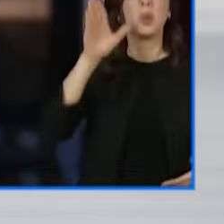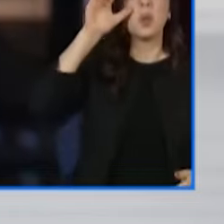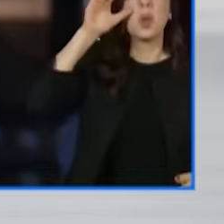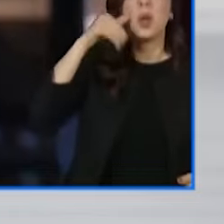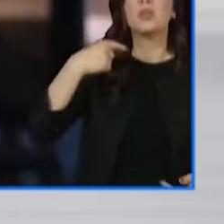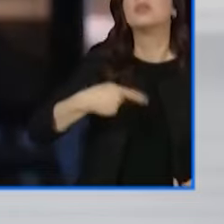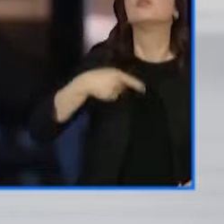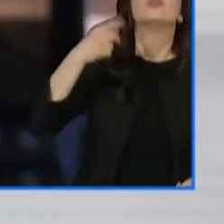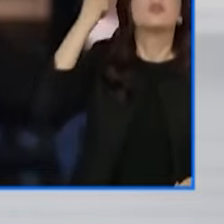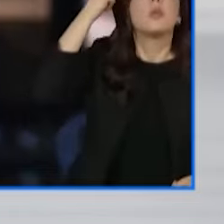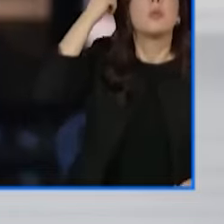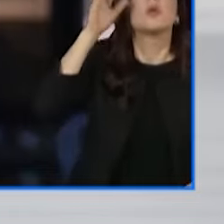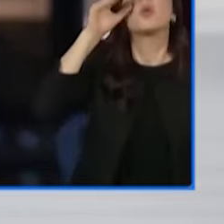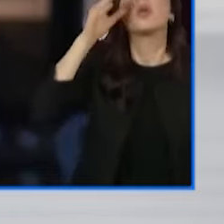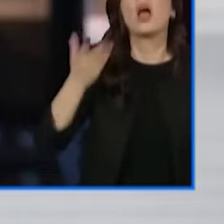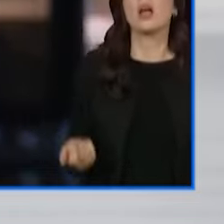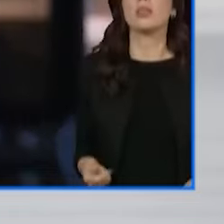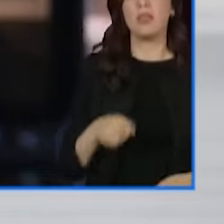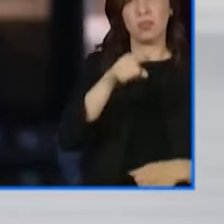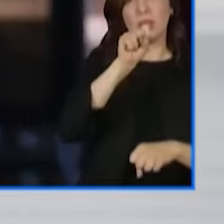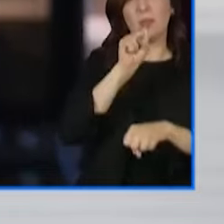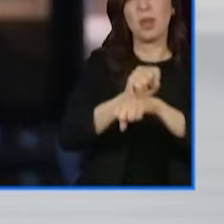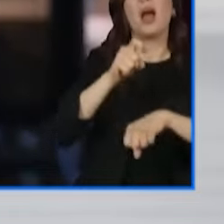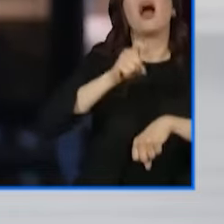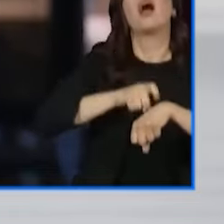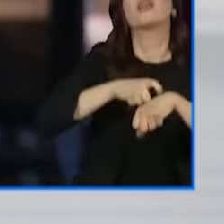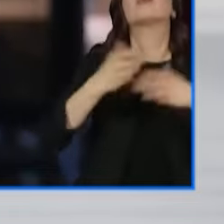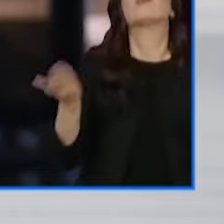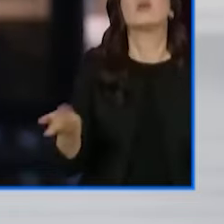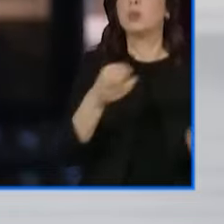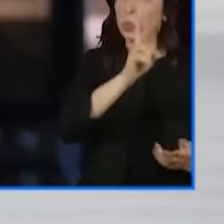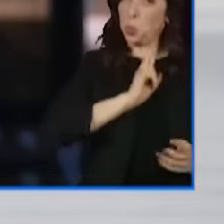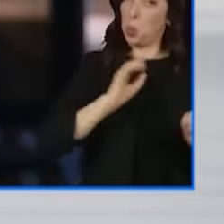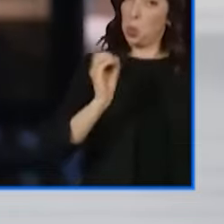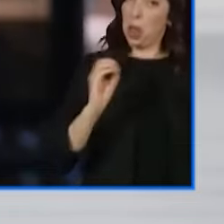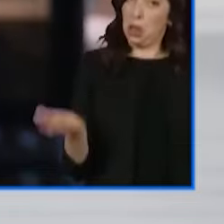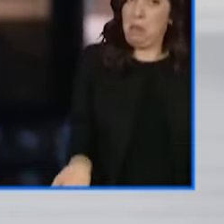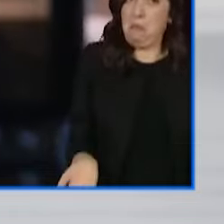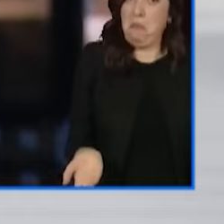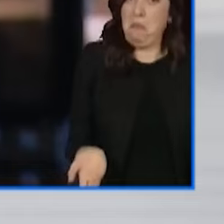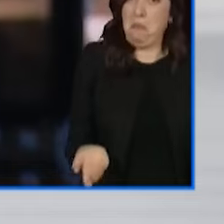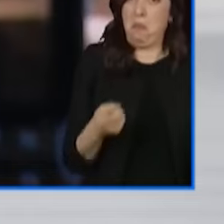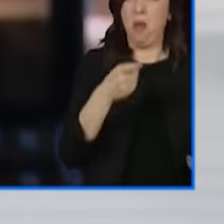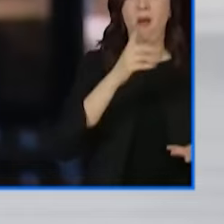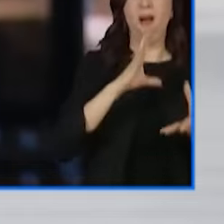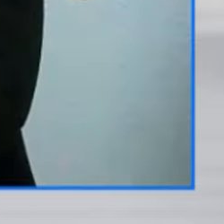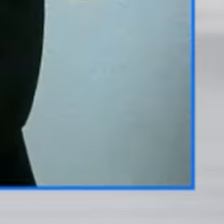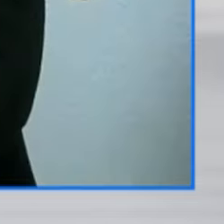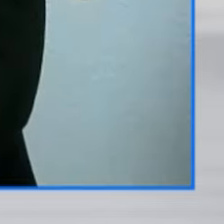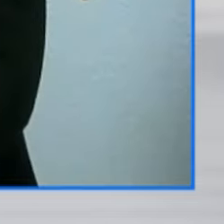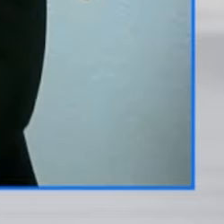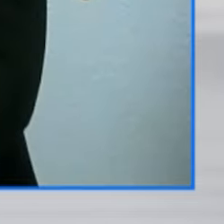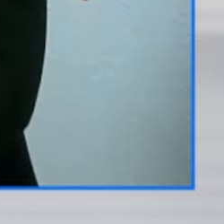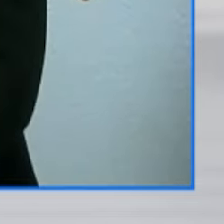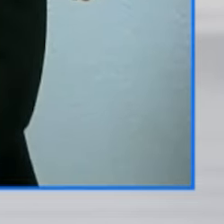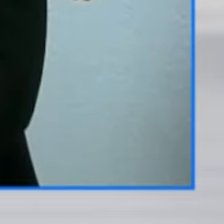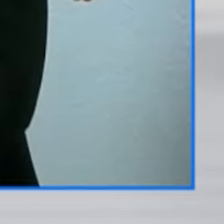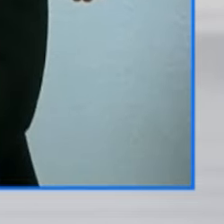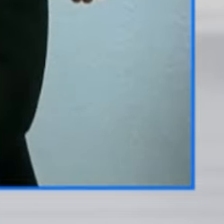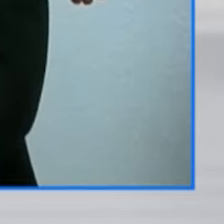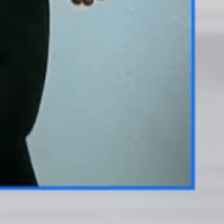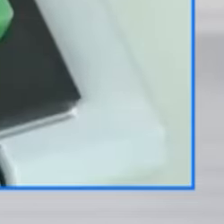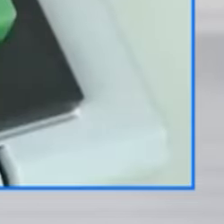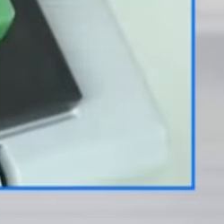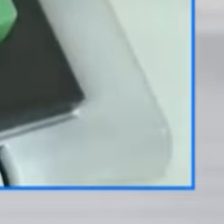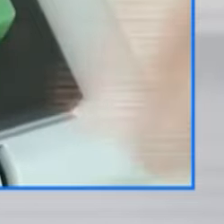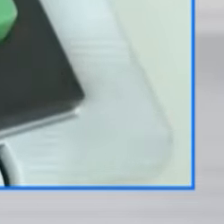crimes cometidos pelo Marçal com relação à calúnia e injúria. Eu não tomei partido de nenhum ou de outro. Eu quis